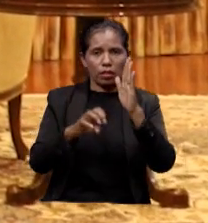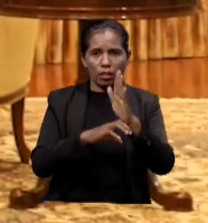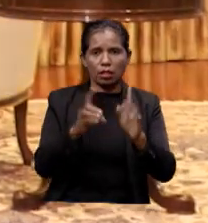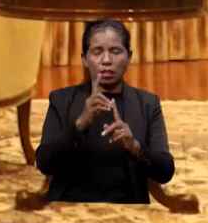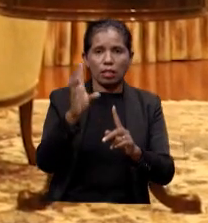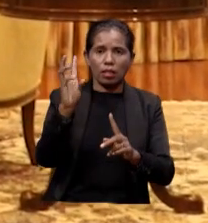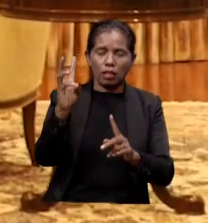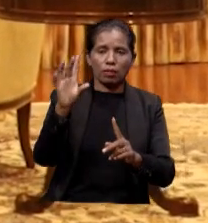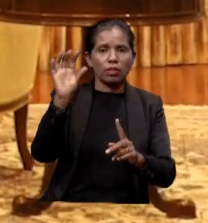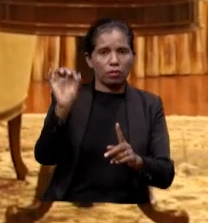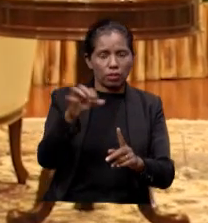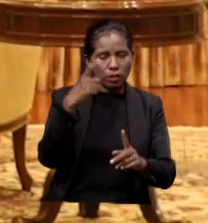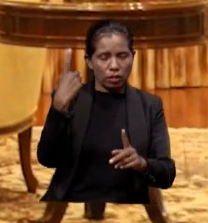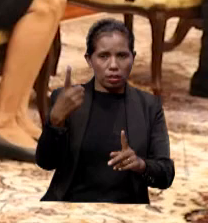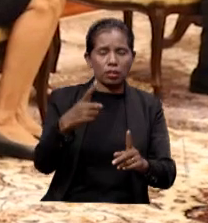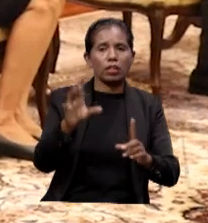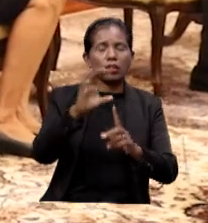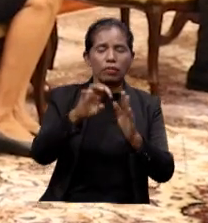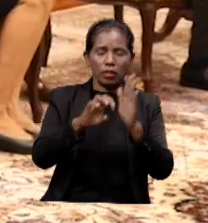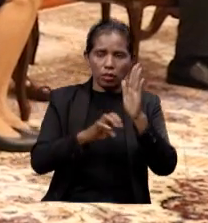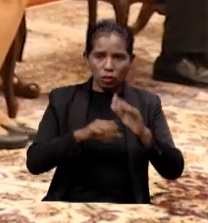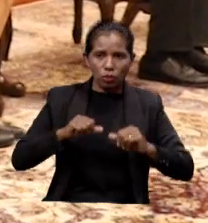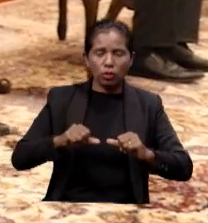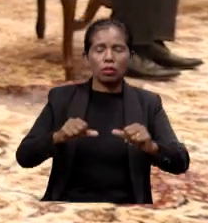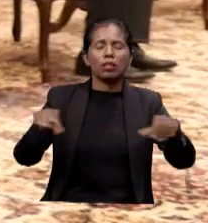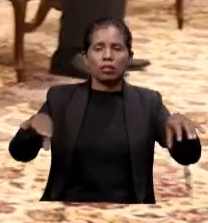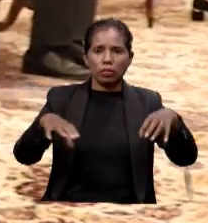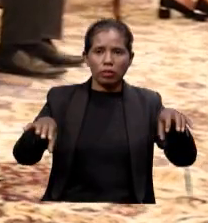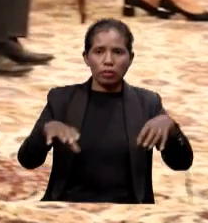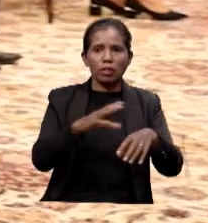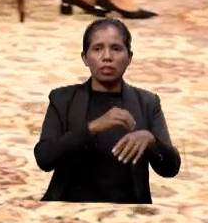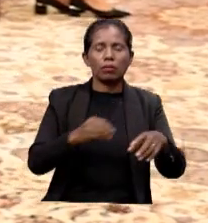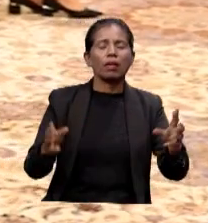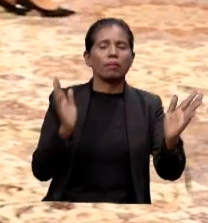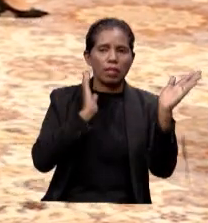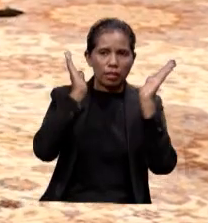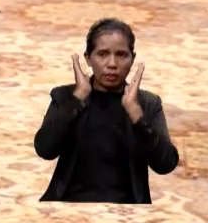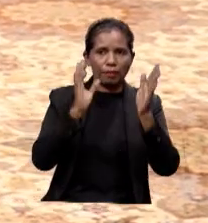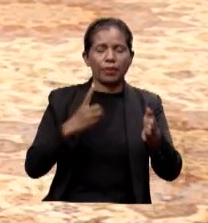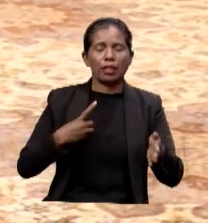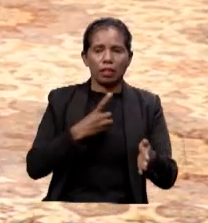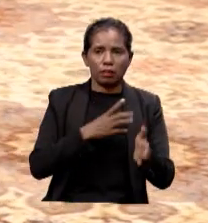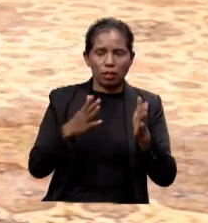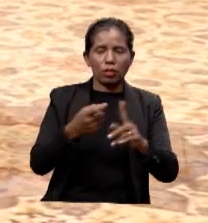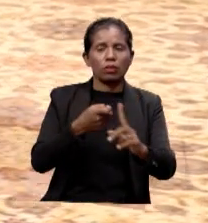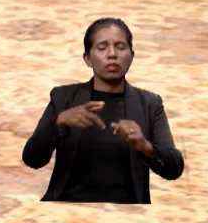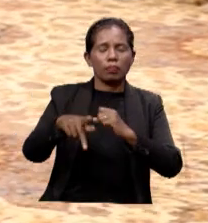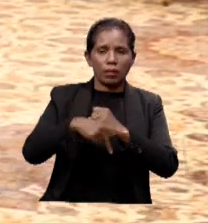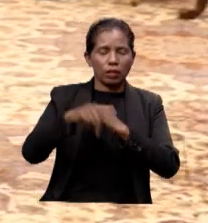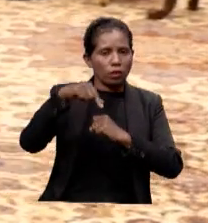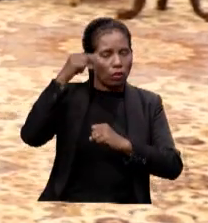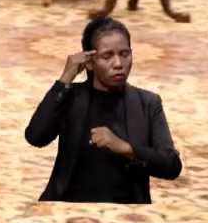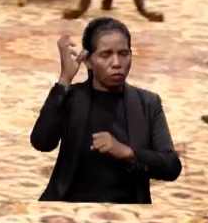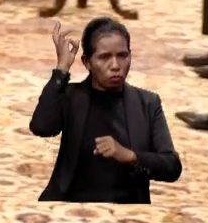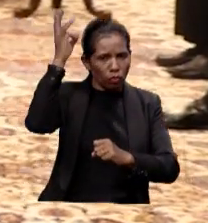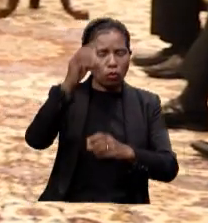ne, se festado continua quedas ho visita trabalho ba Malásia. Além da ne, deputado Sira russo bancada governo. Vermos preocupa quando